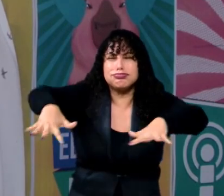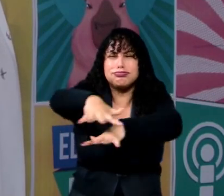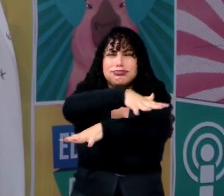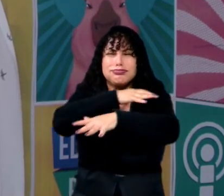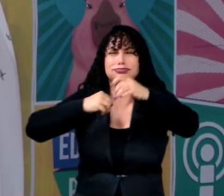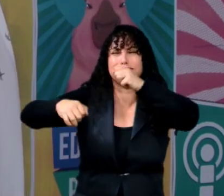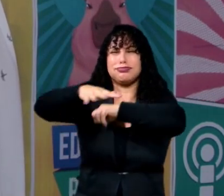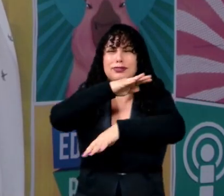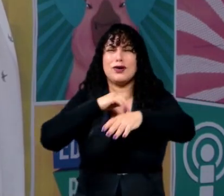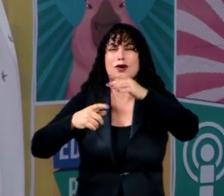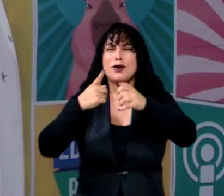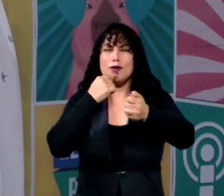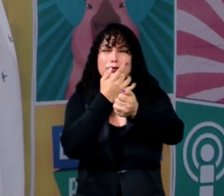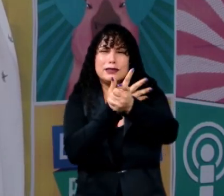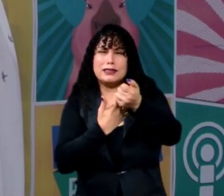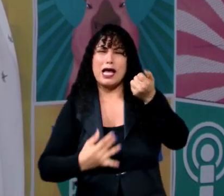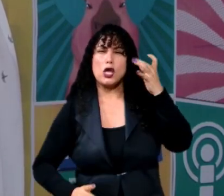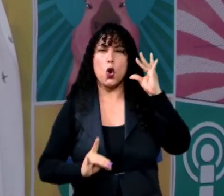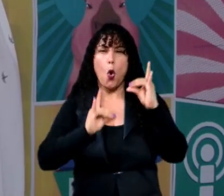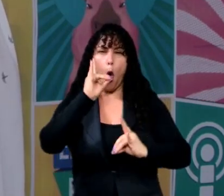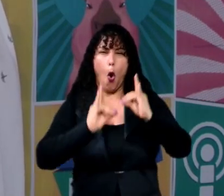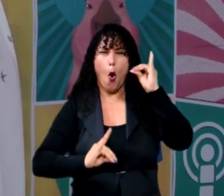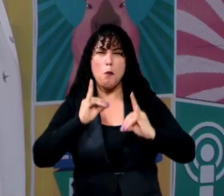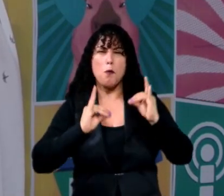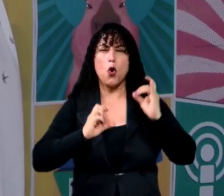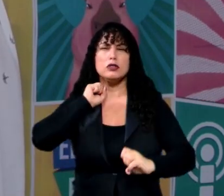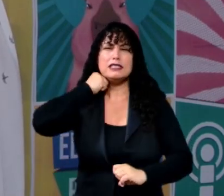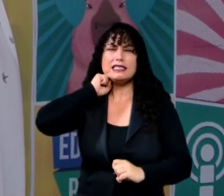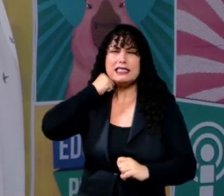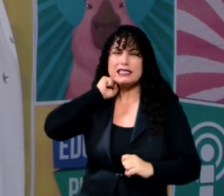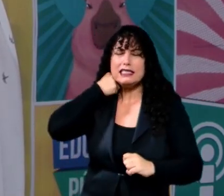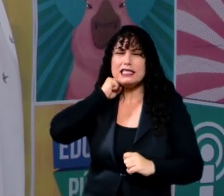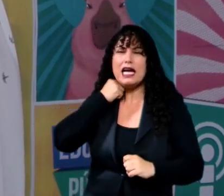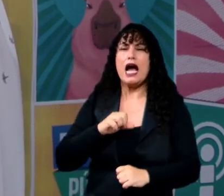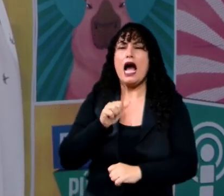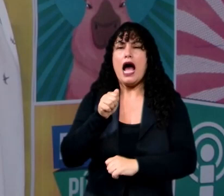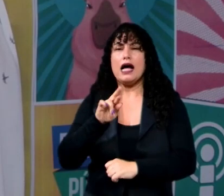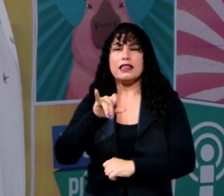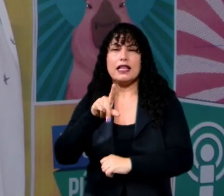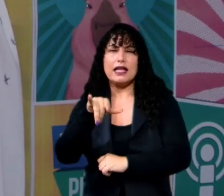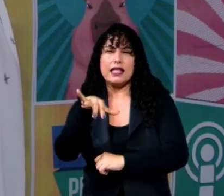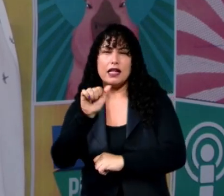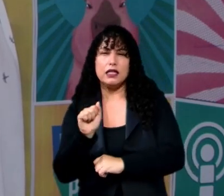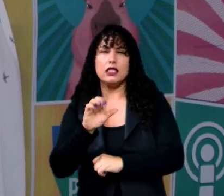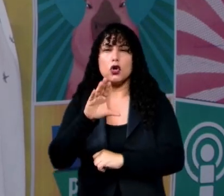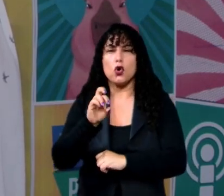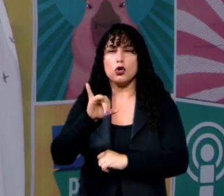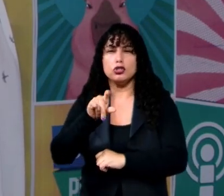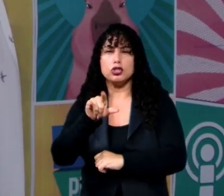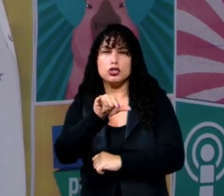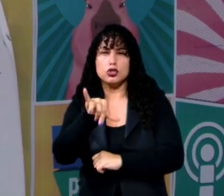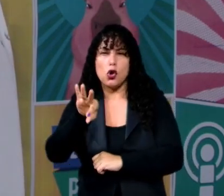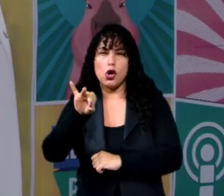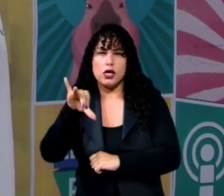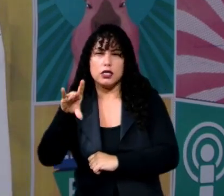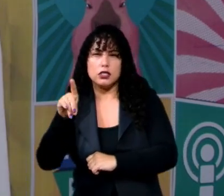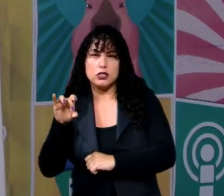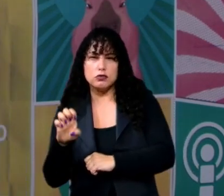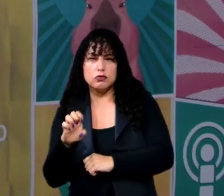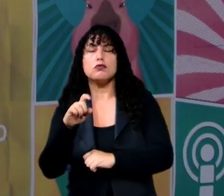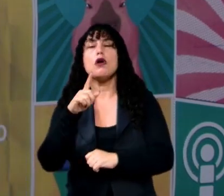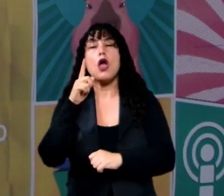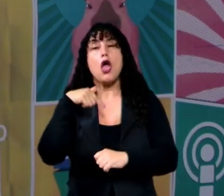sangue com os hormônios do estresse, adrenalina e cortisol. O que isso significa? Eu